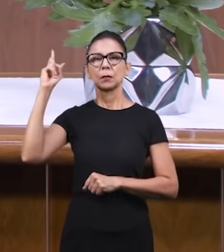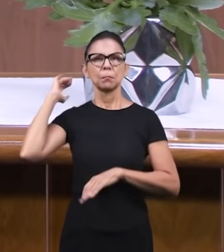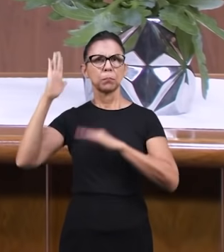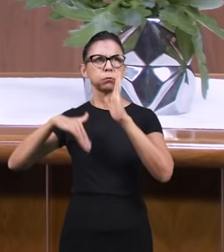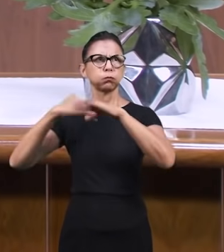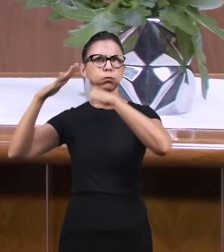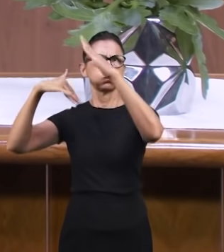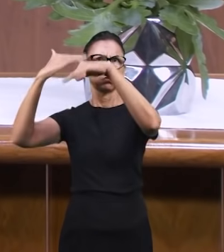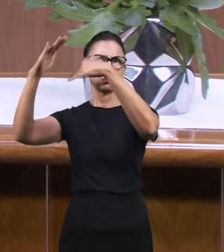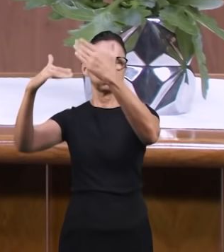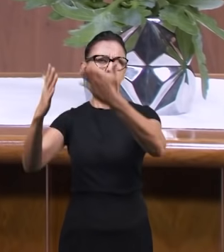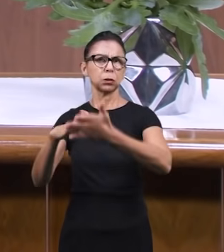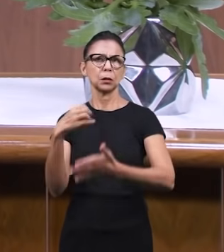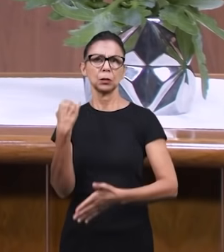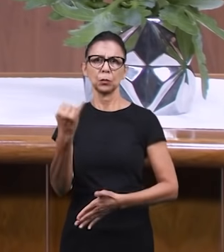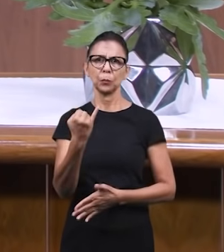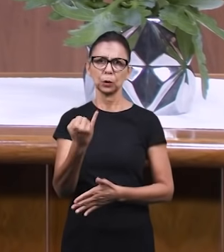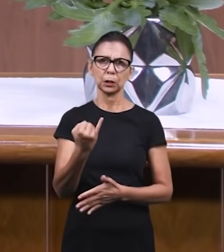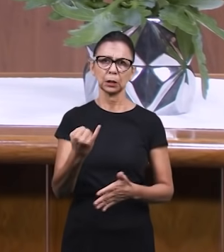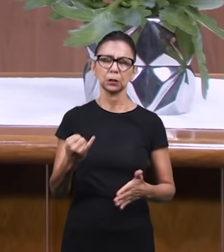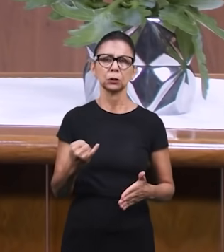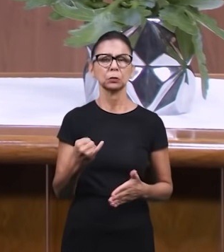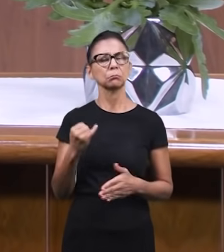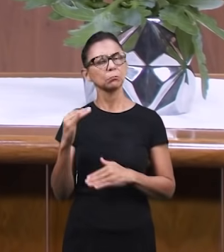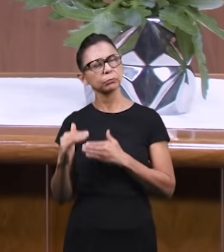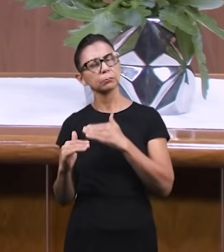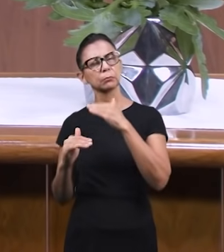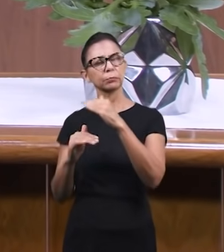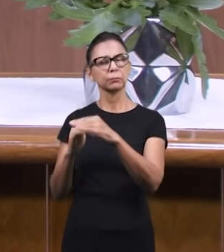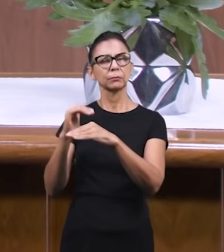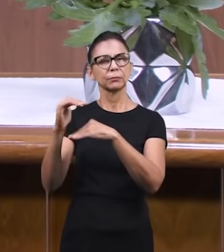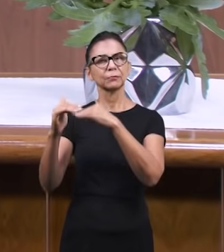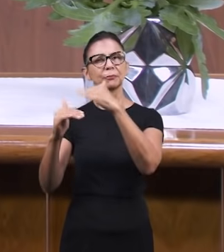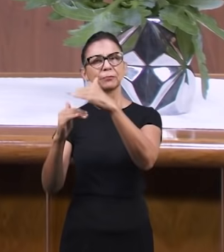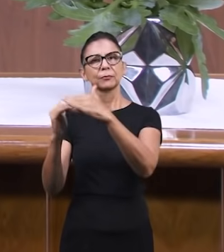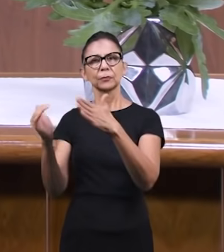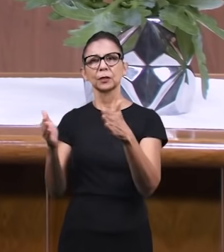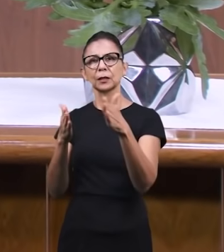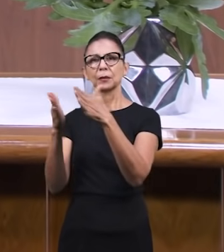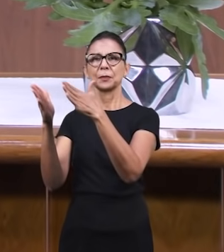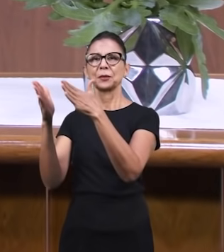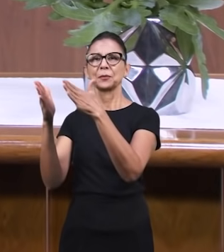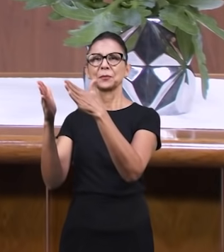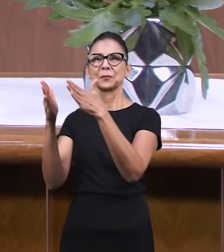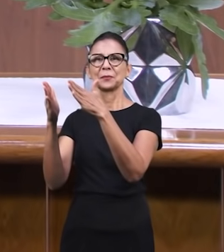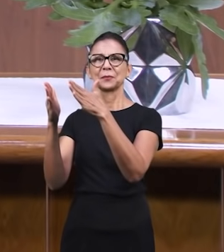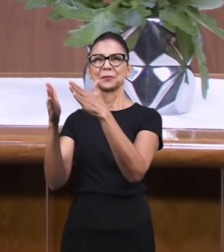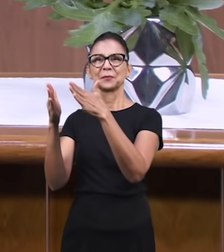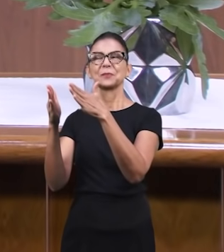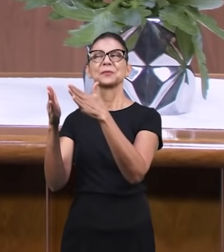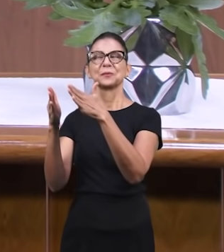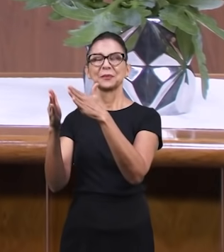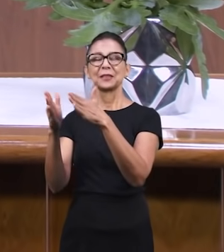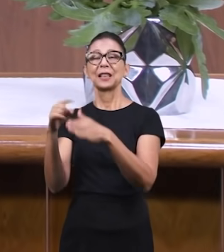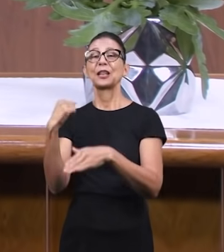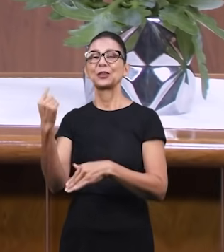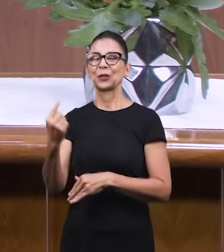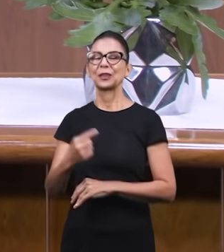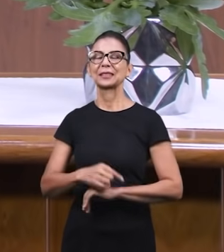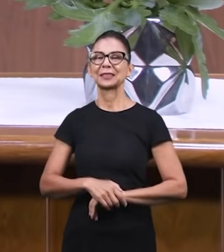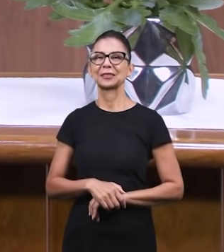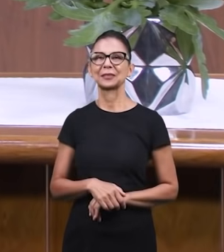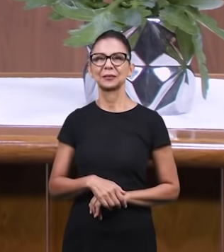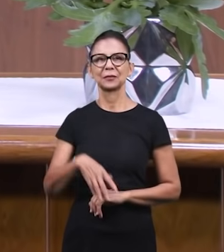Importa caminhar hoje, amanhã e no dia seguinte. Porque nós, fazendo isso, nós estaremos a cada dia